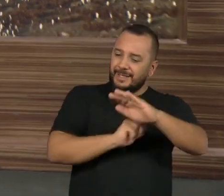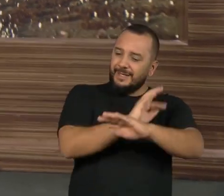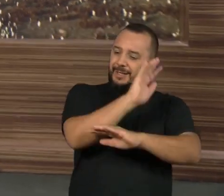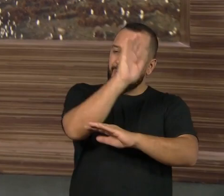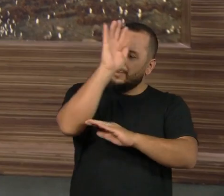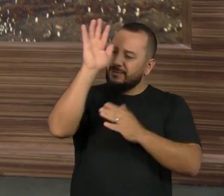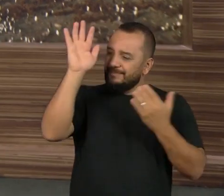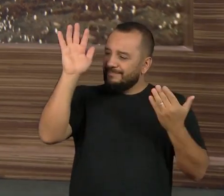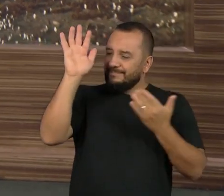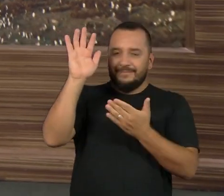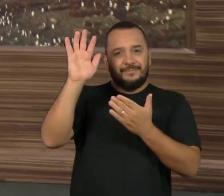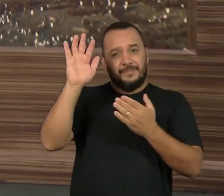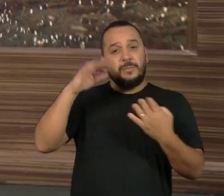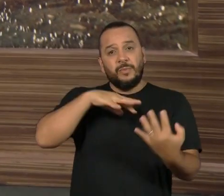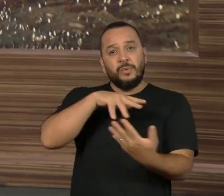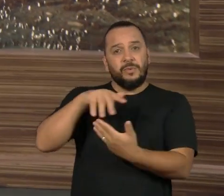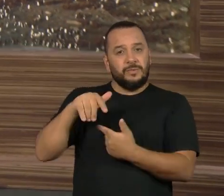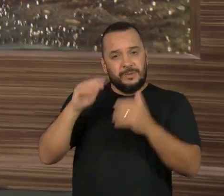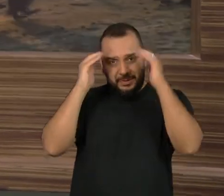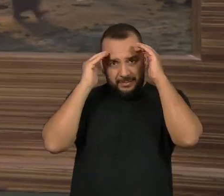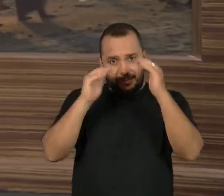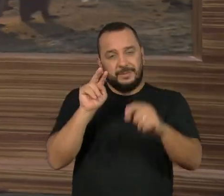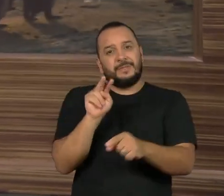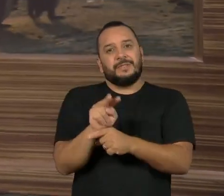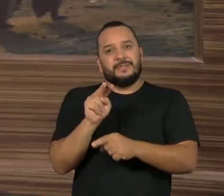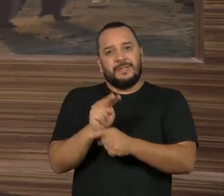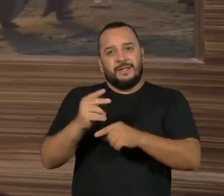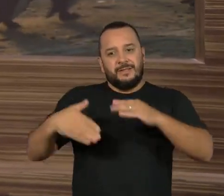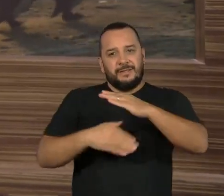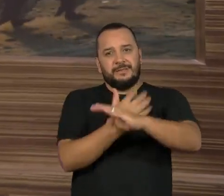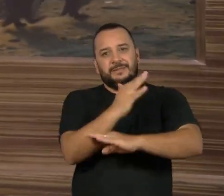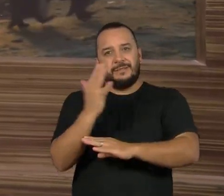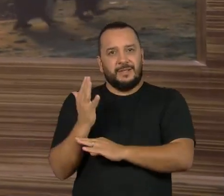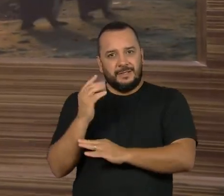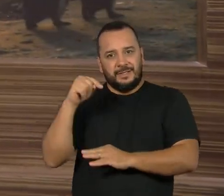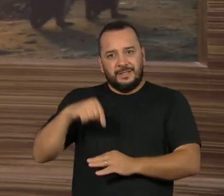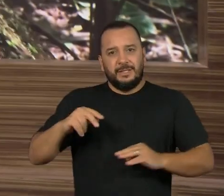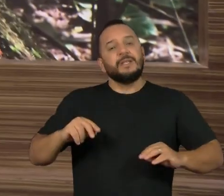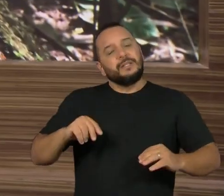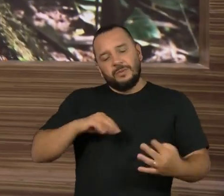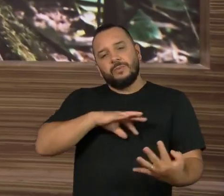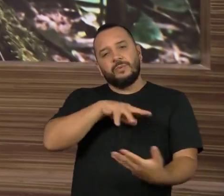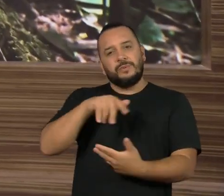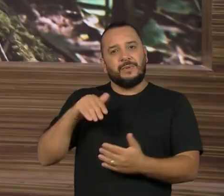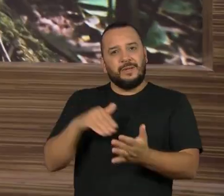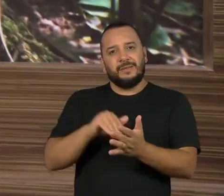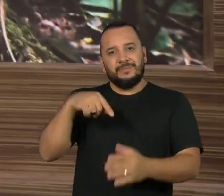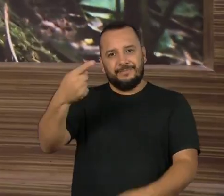respeite e preserve a diversidade de formas de vida na Terra. Até lá!